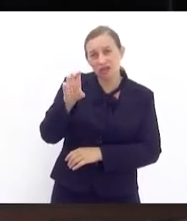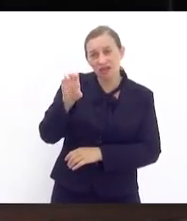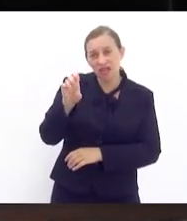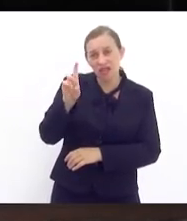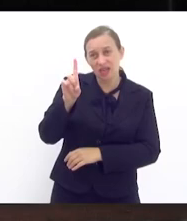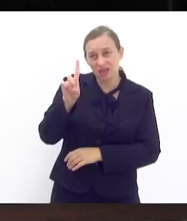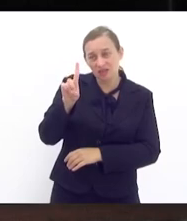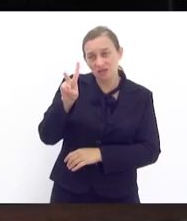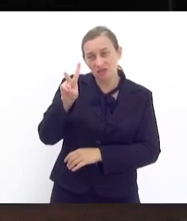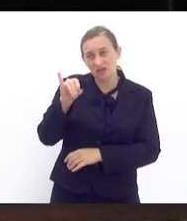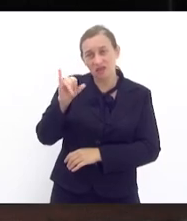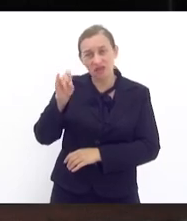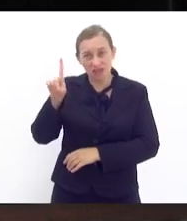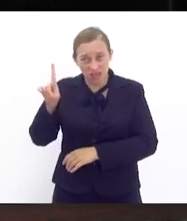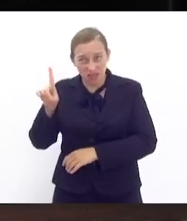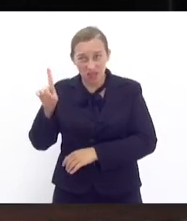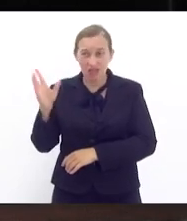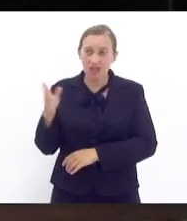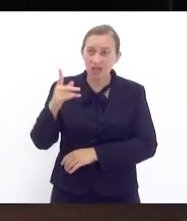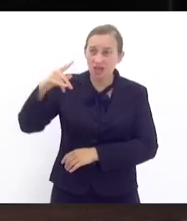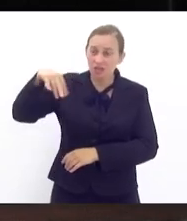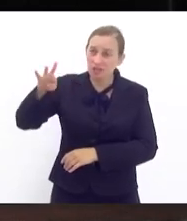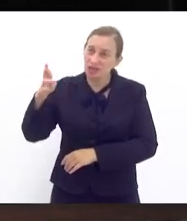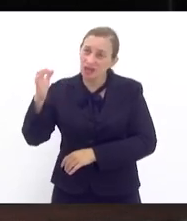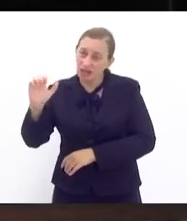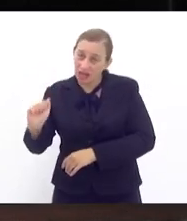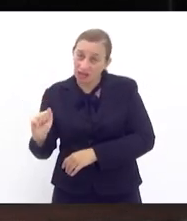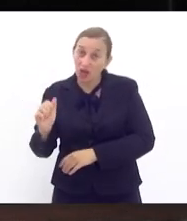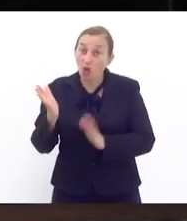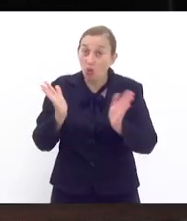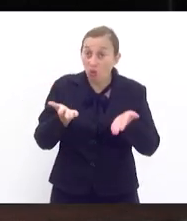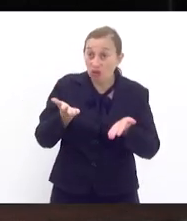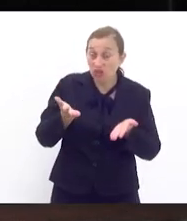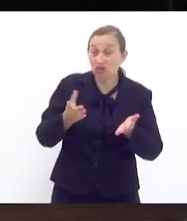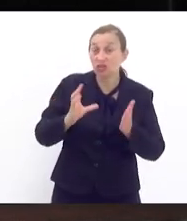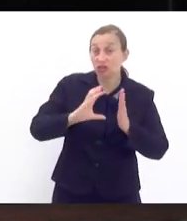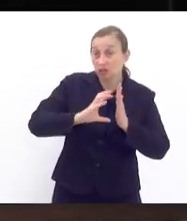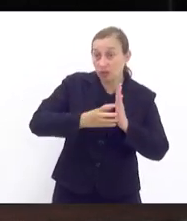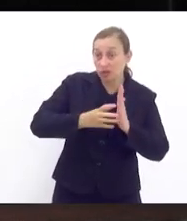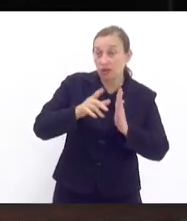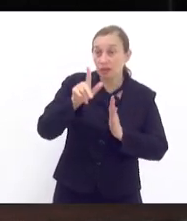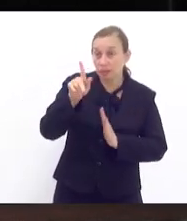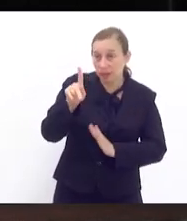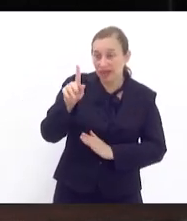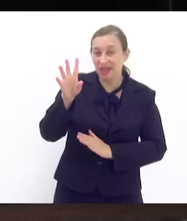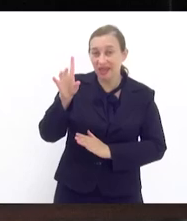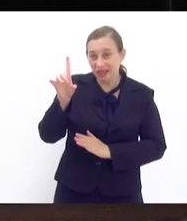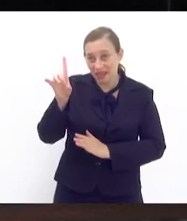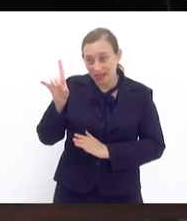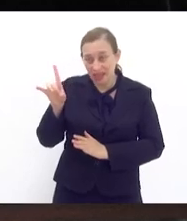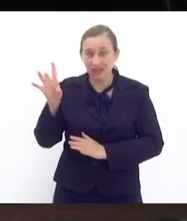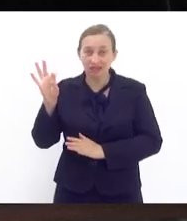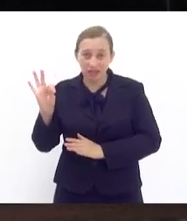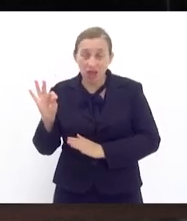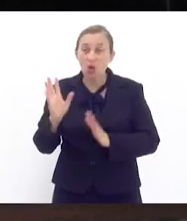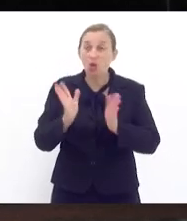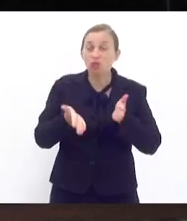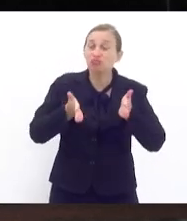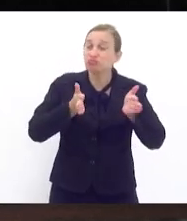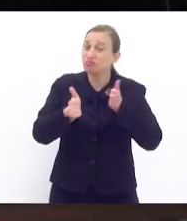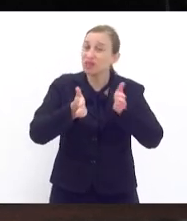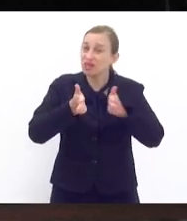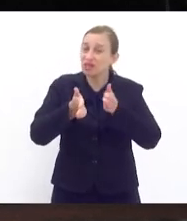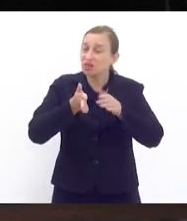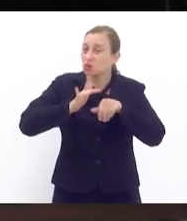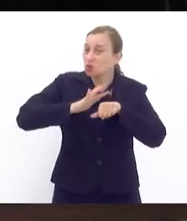hoje estava no PDT e que enfrentou um período muito longo de